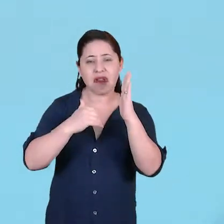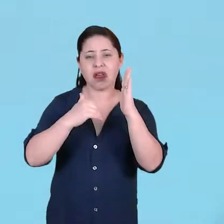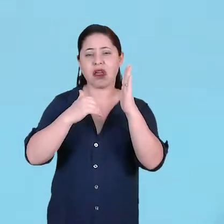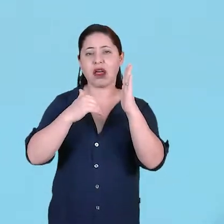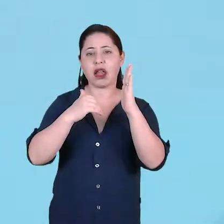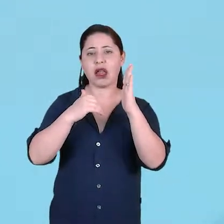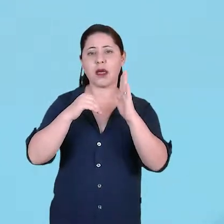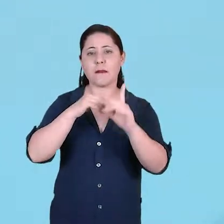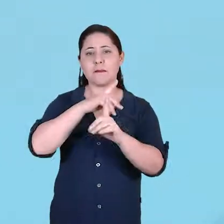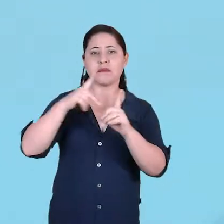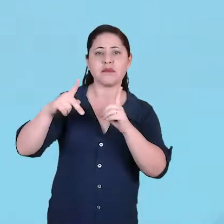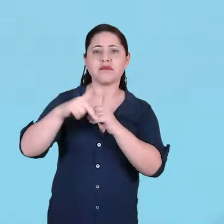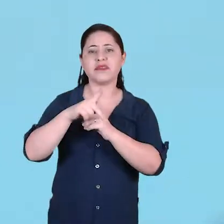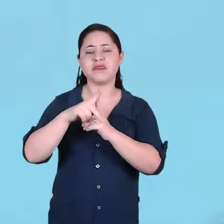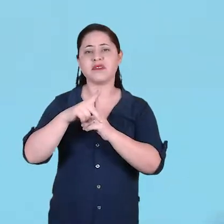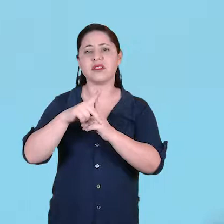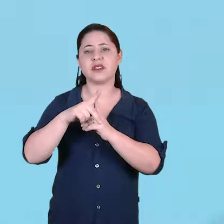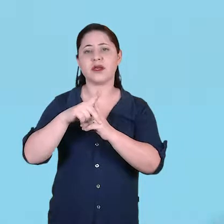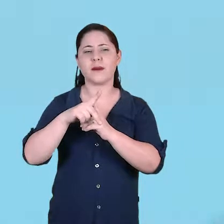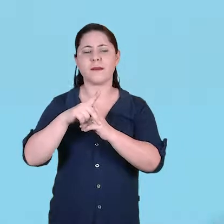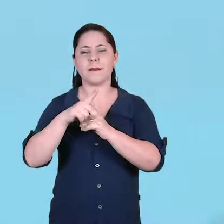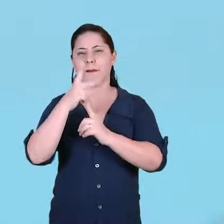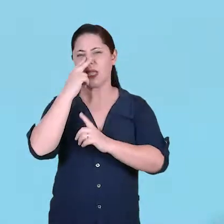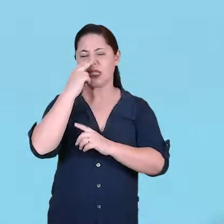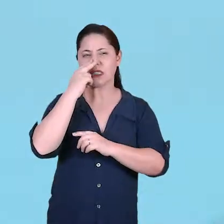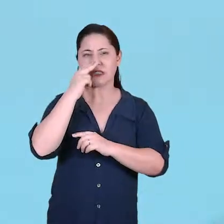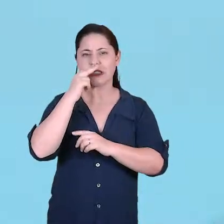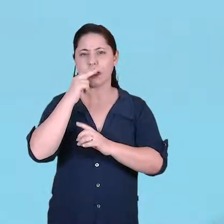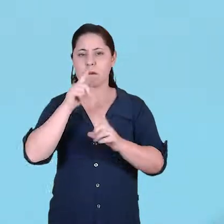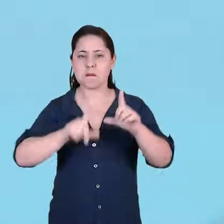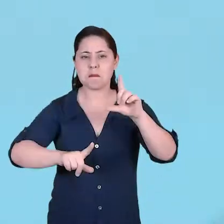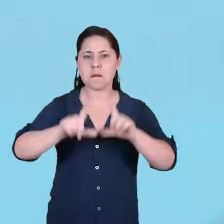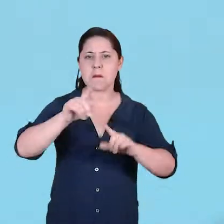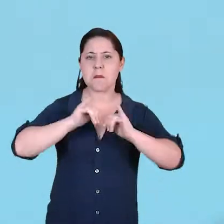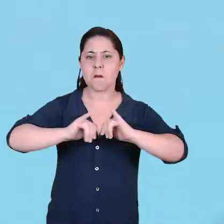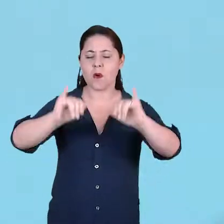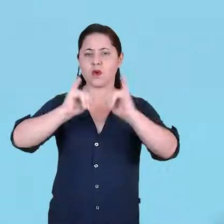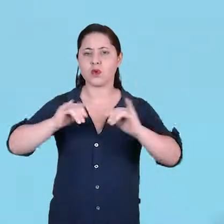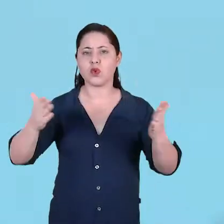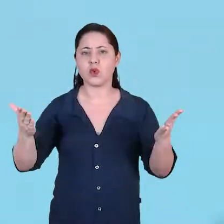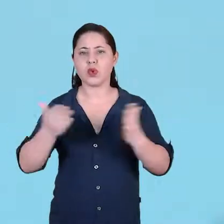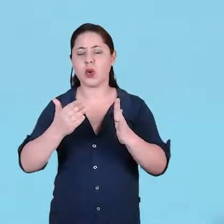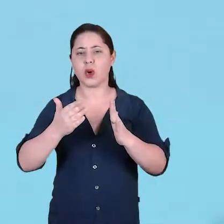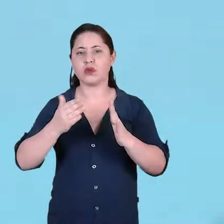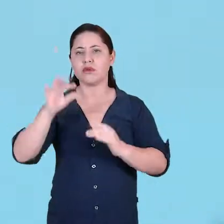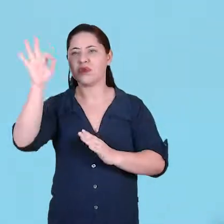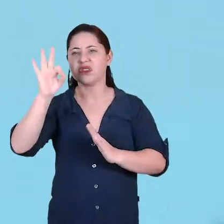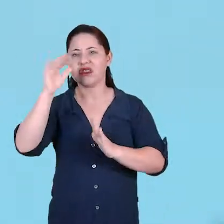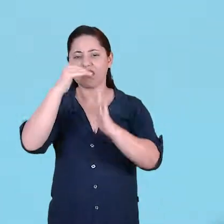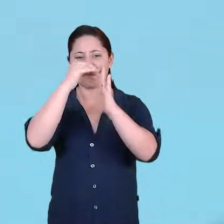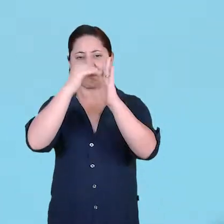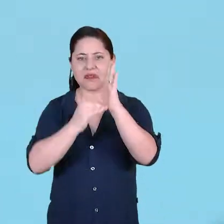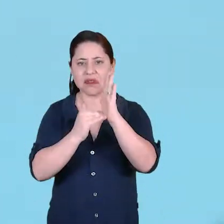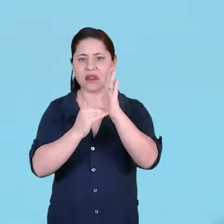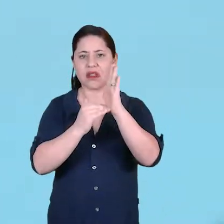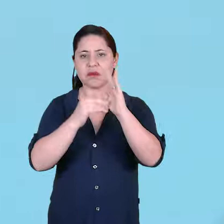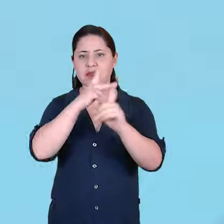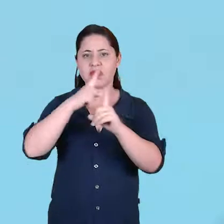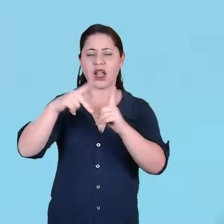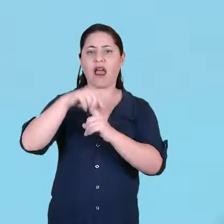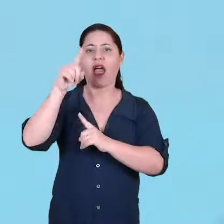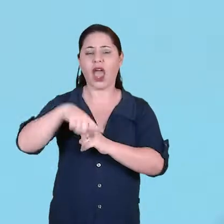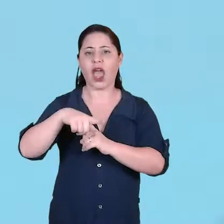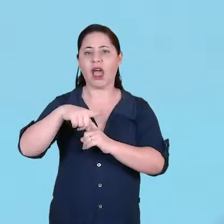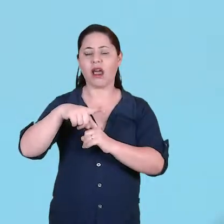né? Procuram vender uma imagem de que hoje o déficit da Previdência é o